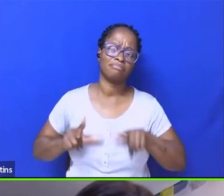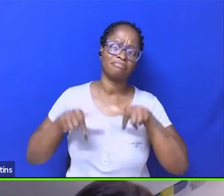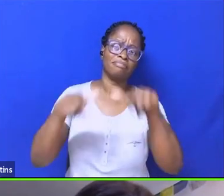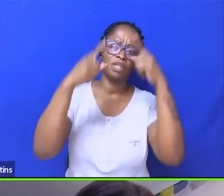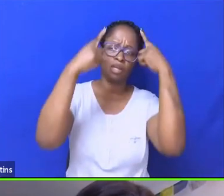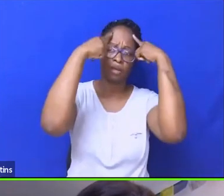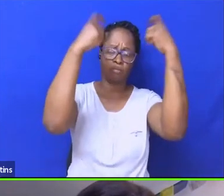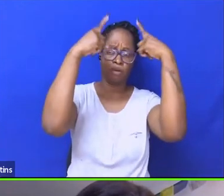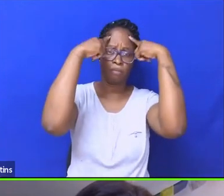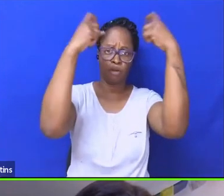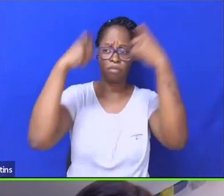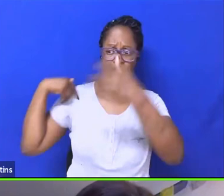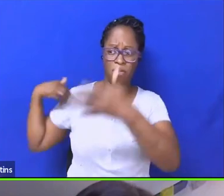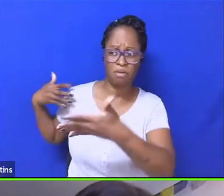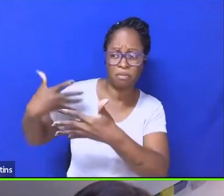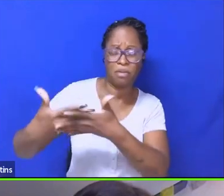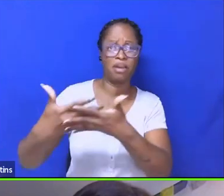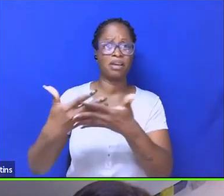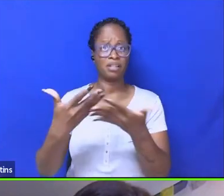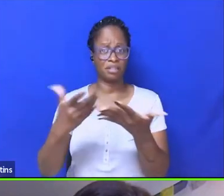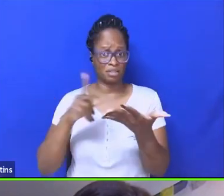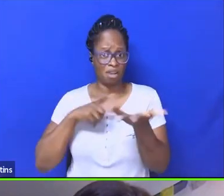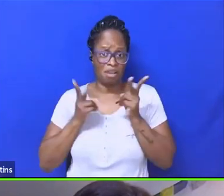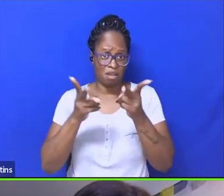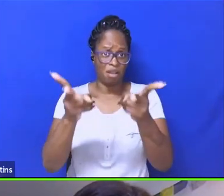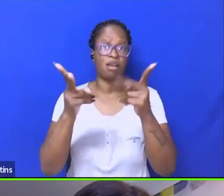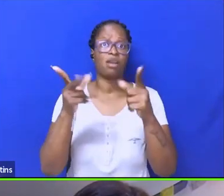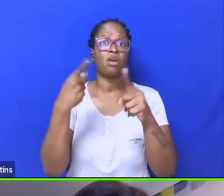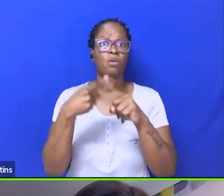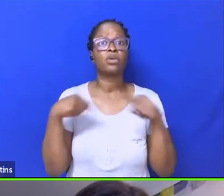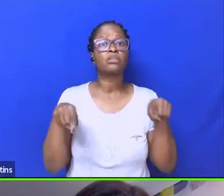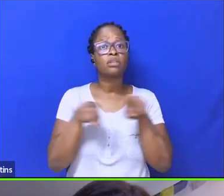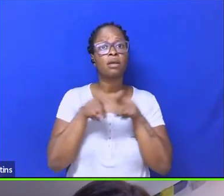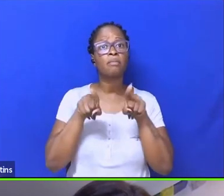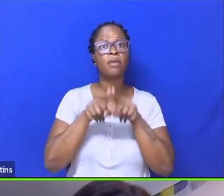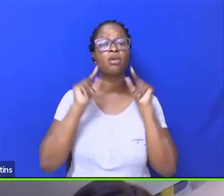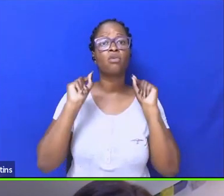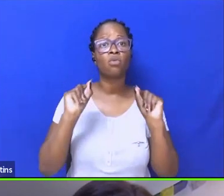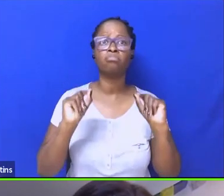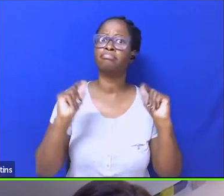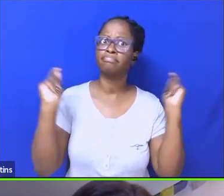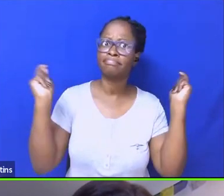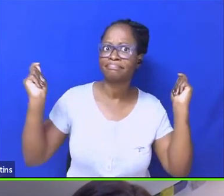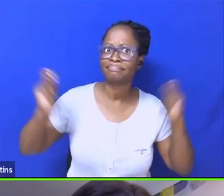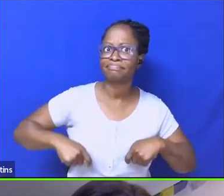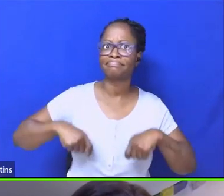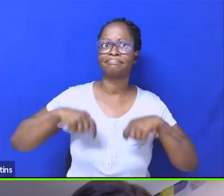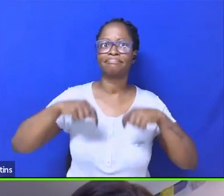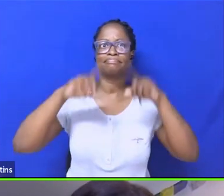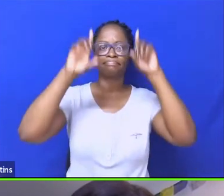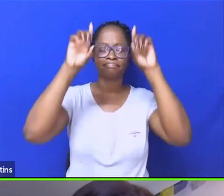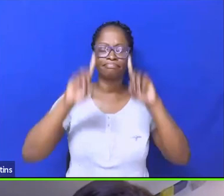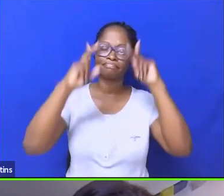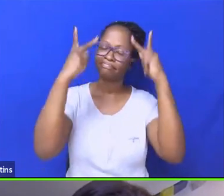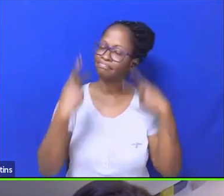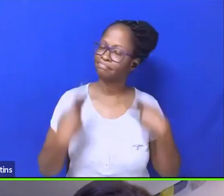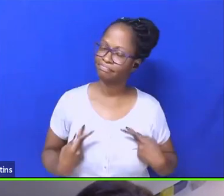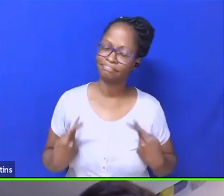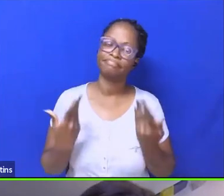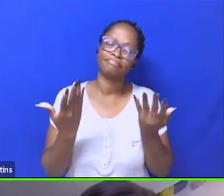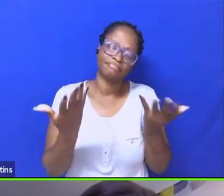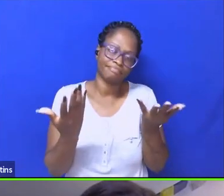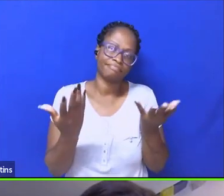infracção eu diria os estándares mais básicos de direitos humanos e a percepção de que ia ser de forma impune